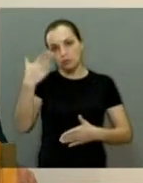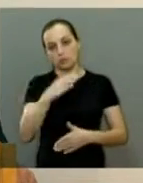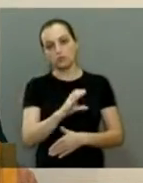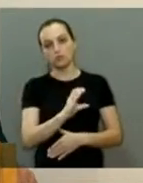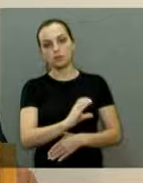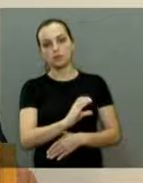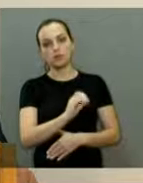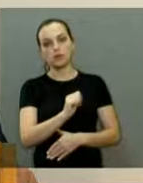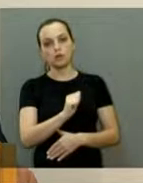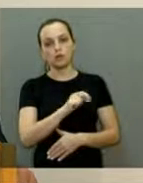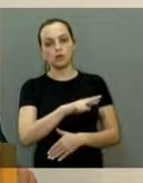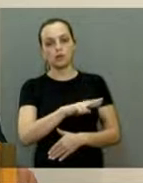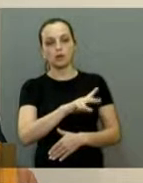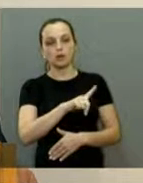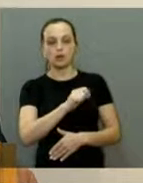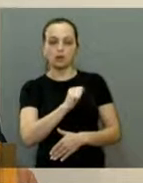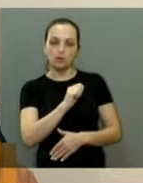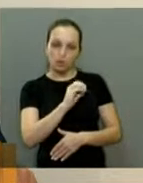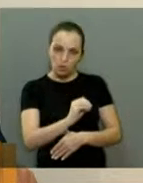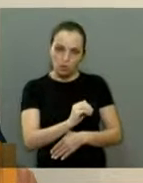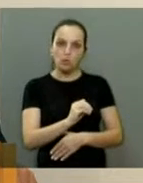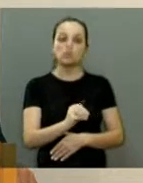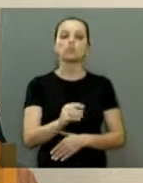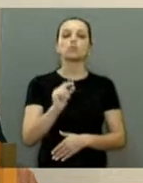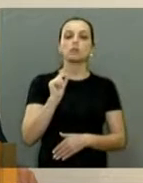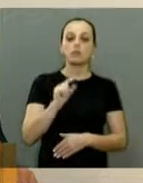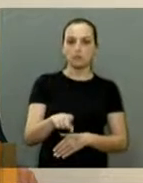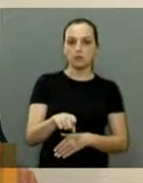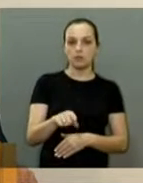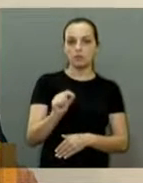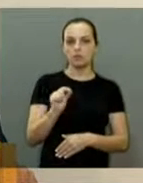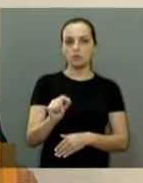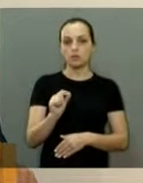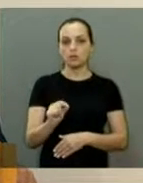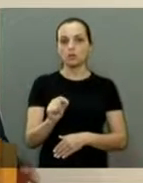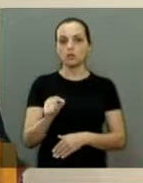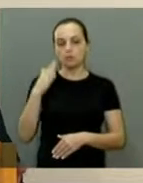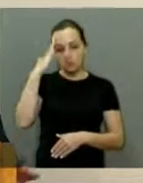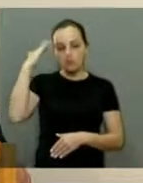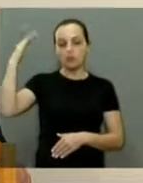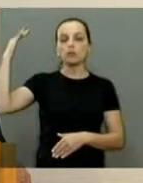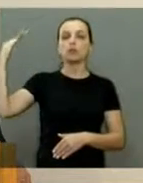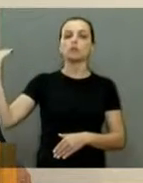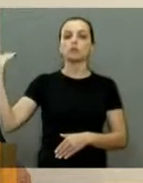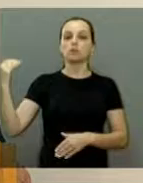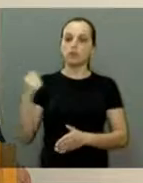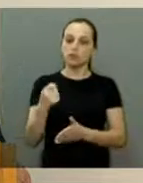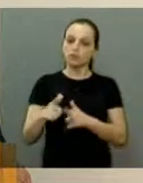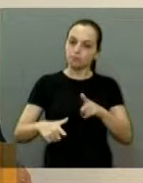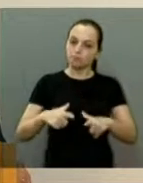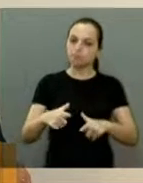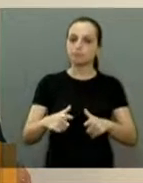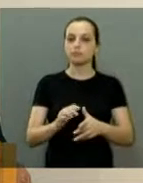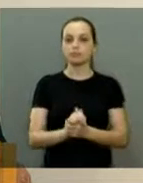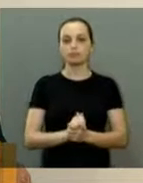também o presidente e e sucesso nessa empreitada